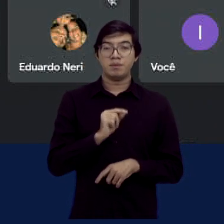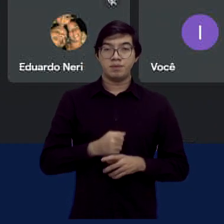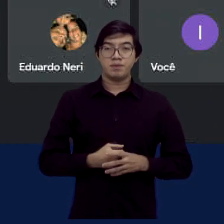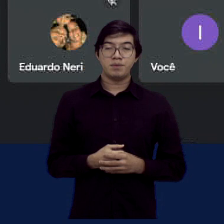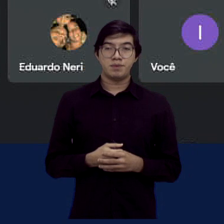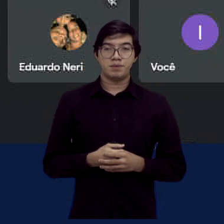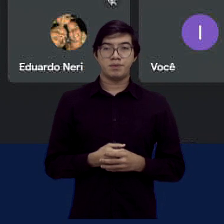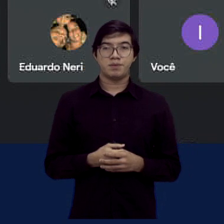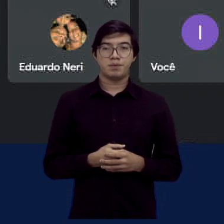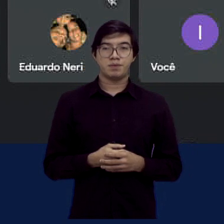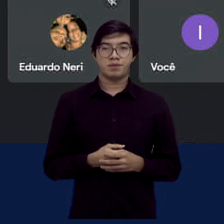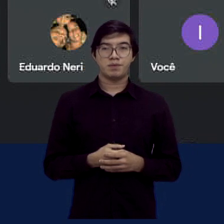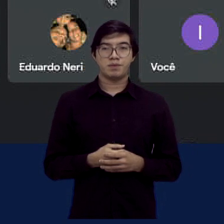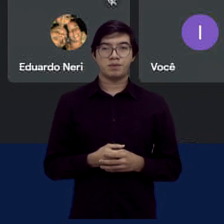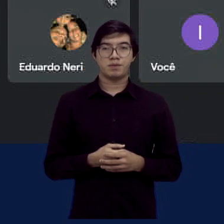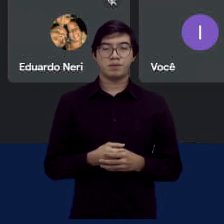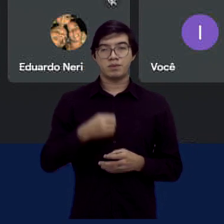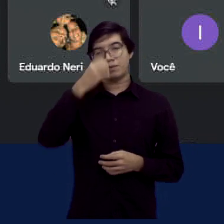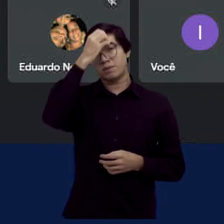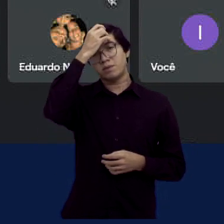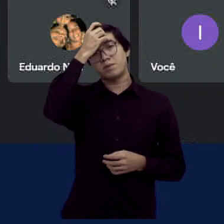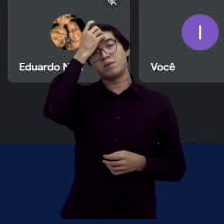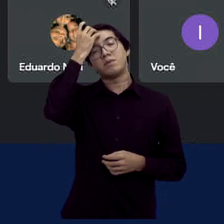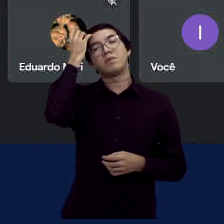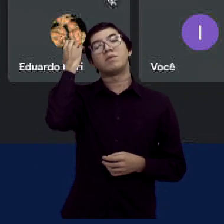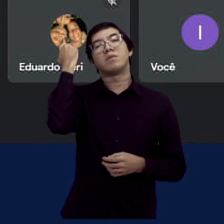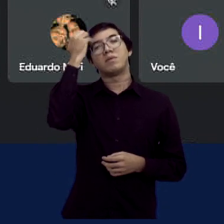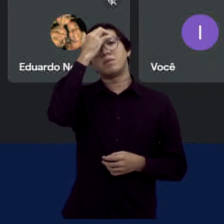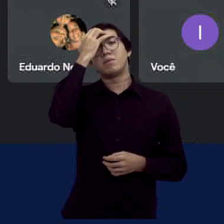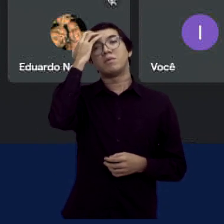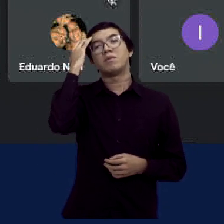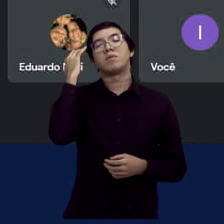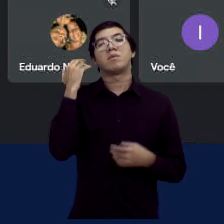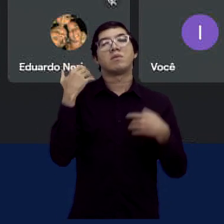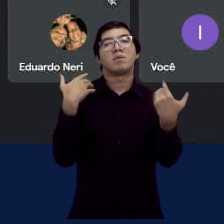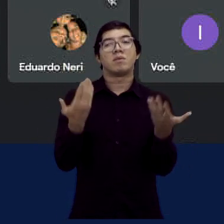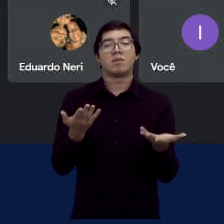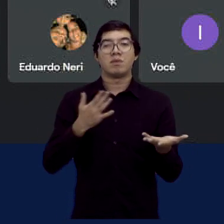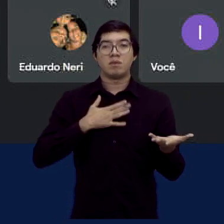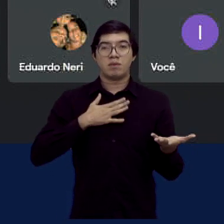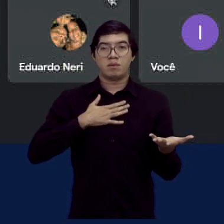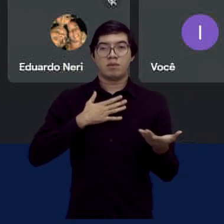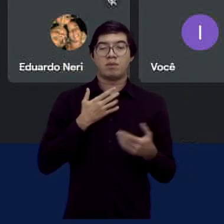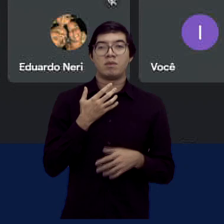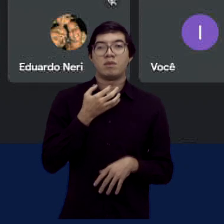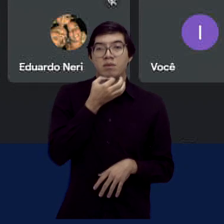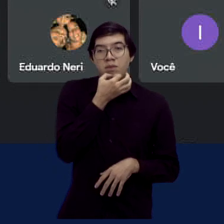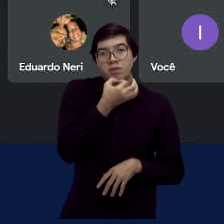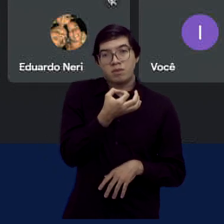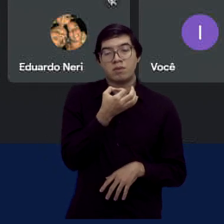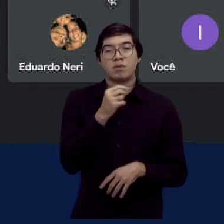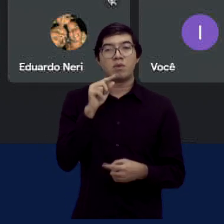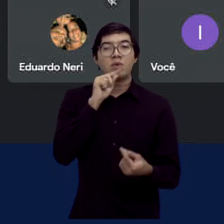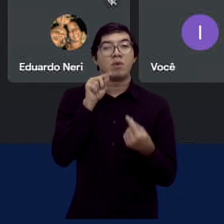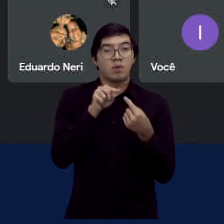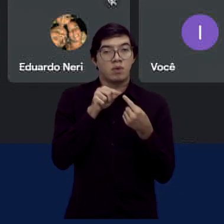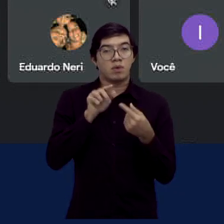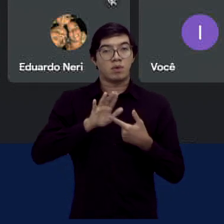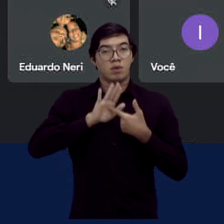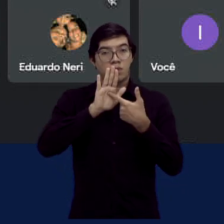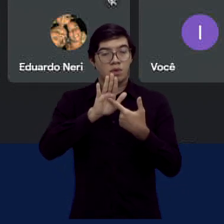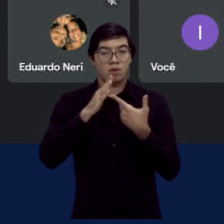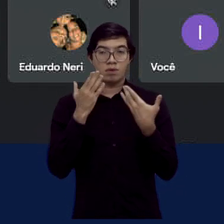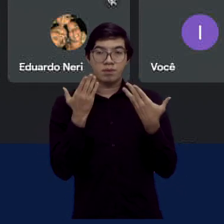podem olhar e dizer, não, eu não acho que foi nada disso, não, Luiz, certo? O que eu estou dizendo é que, como autor, a intencionalidade foi trazer isso, fazer vocês pensarem,